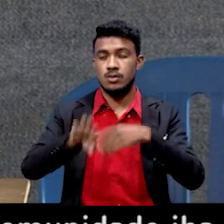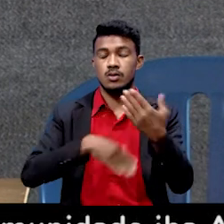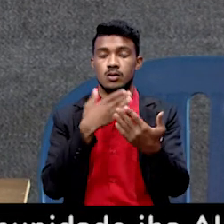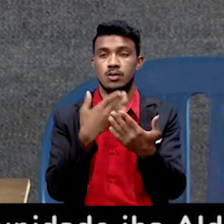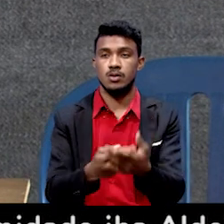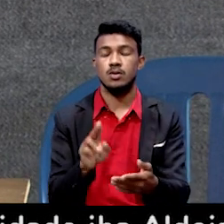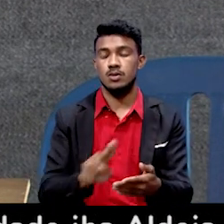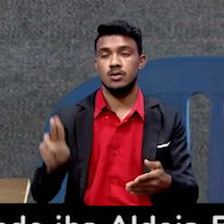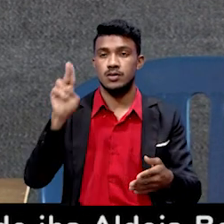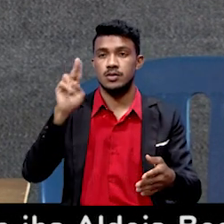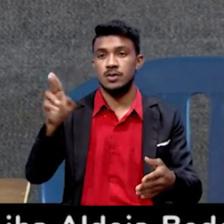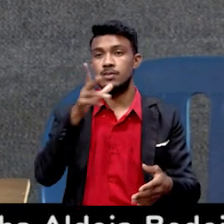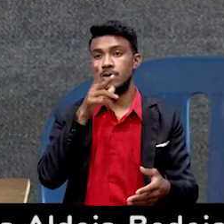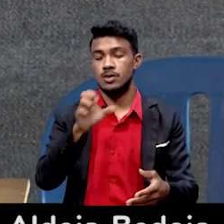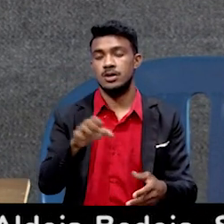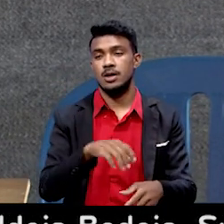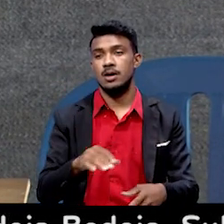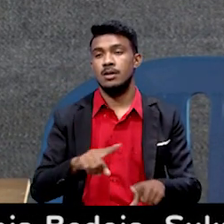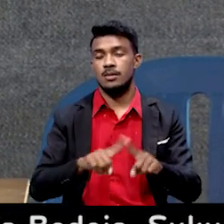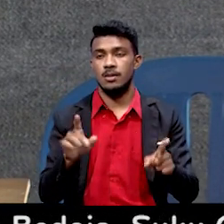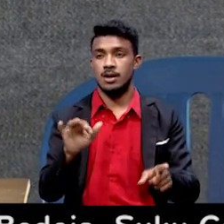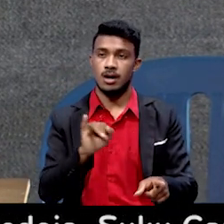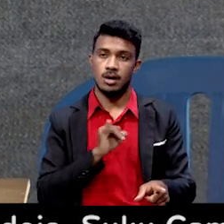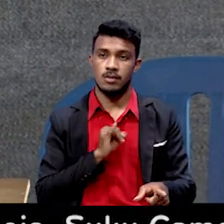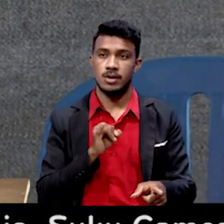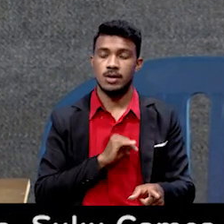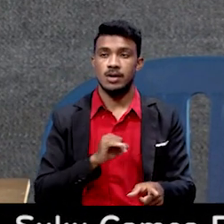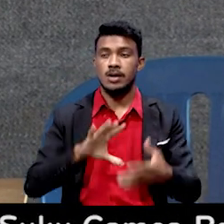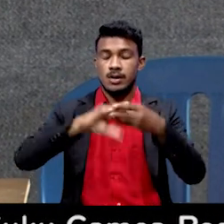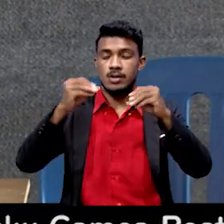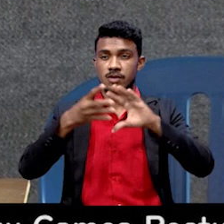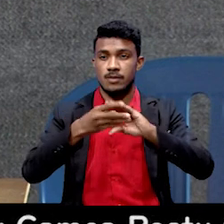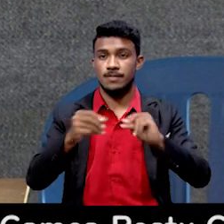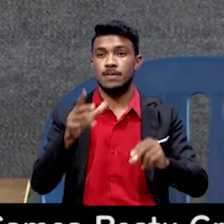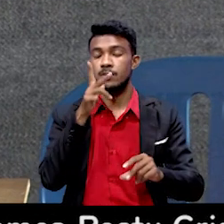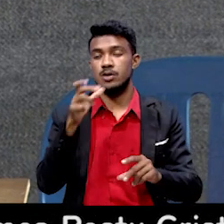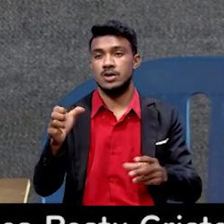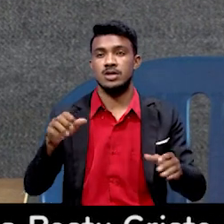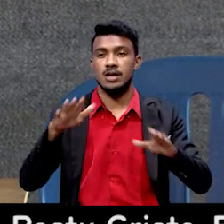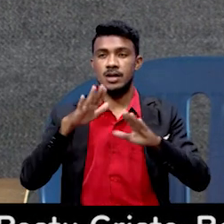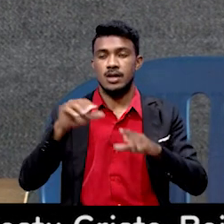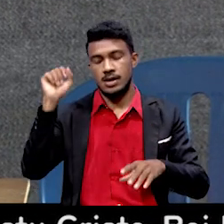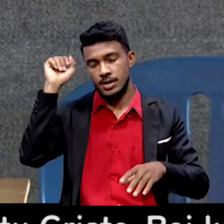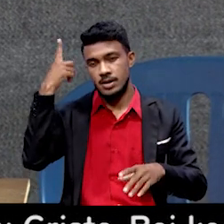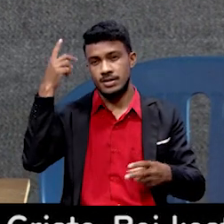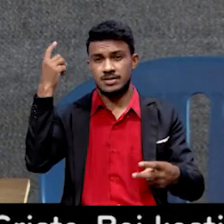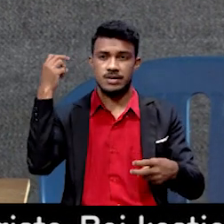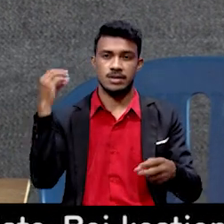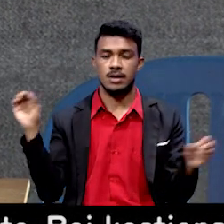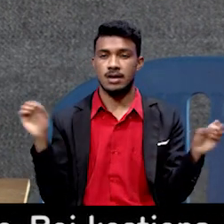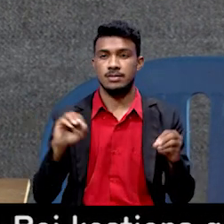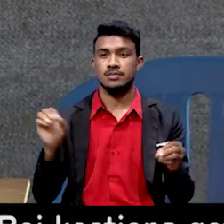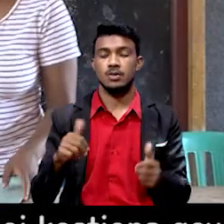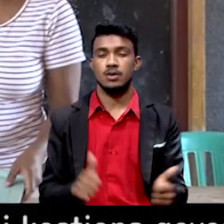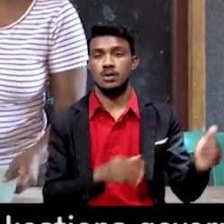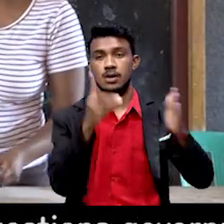usa português né, assim. Tem foi de base que tuan para lá você bela compreende. Nem eu vou dificuldade em ida né. Tuir dados